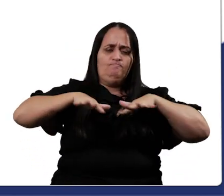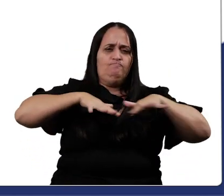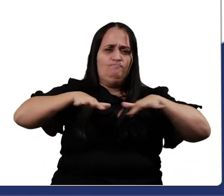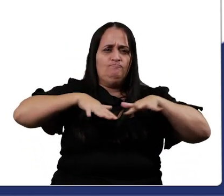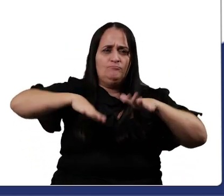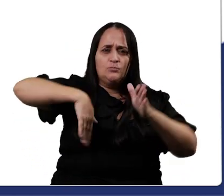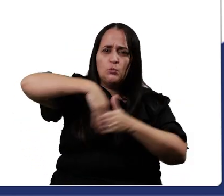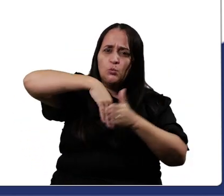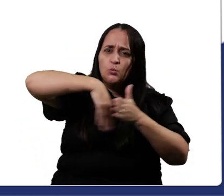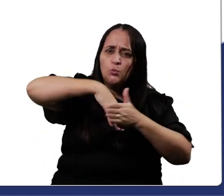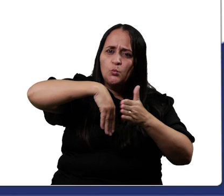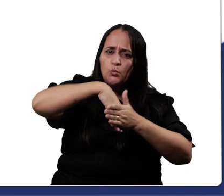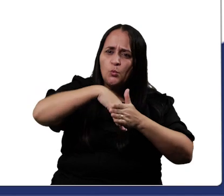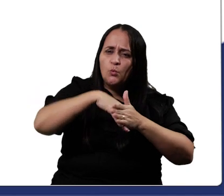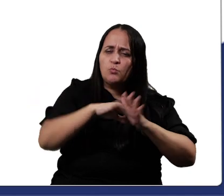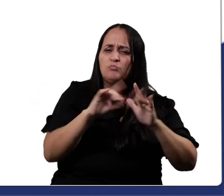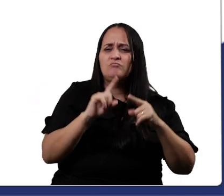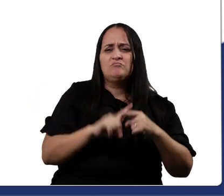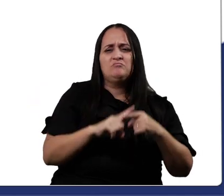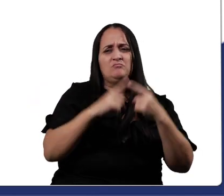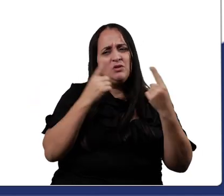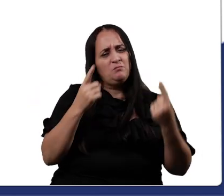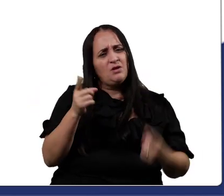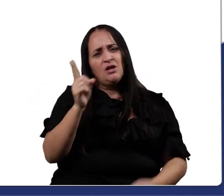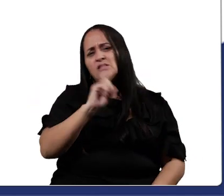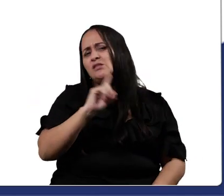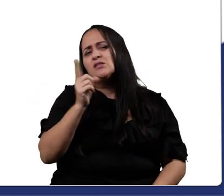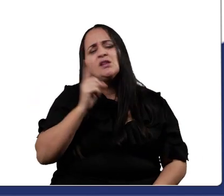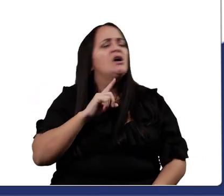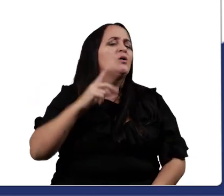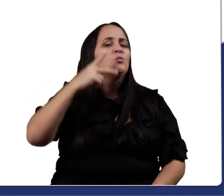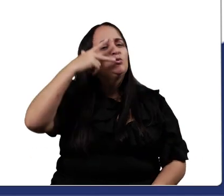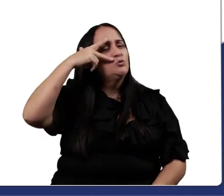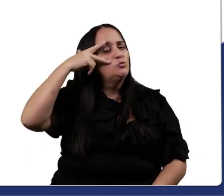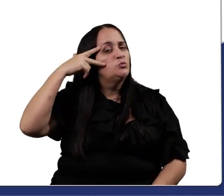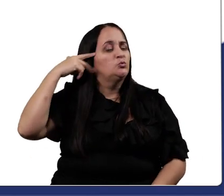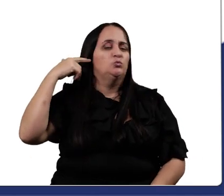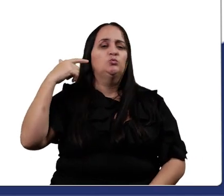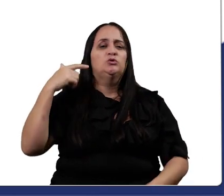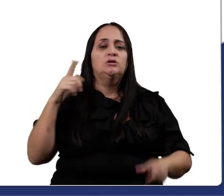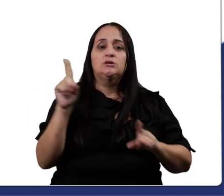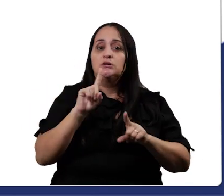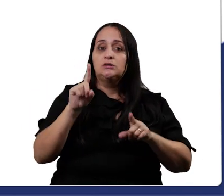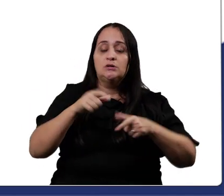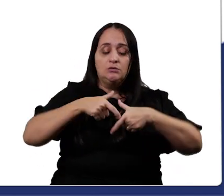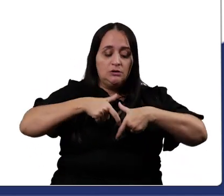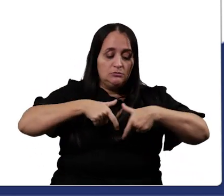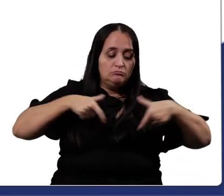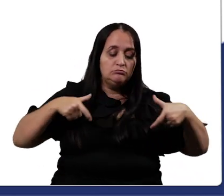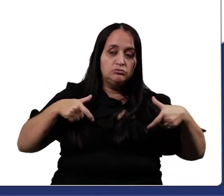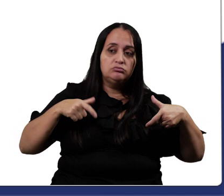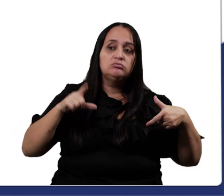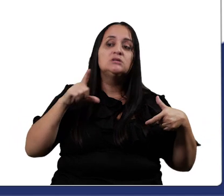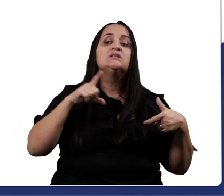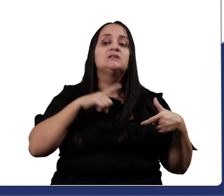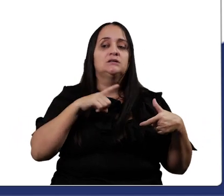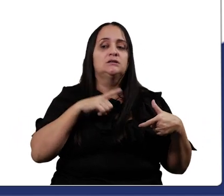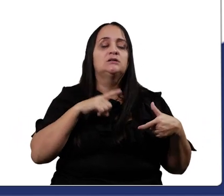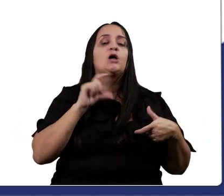jogo. Mas não são sutiãs comuns. Eles contêm rastreadores